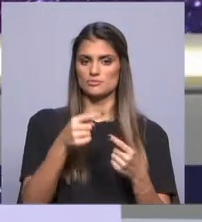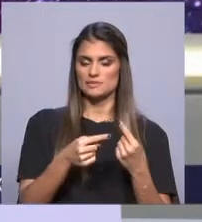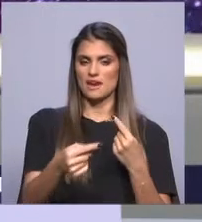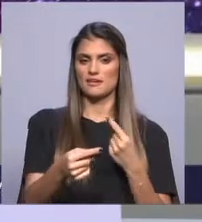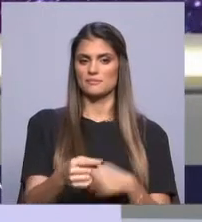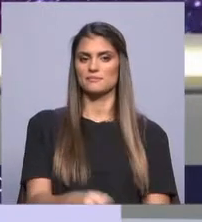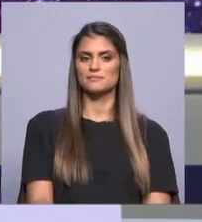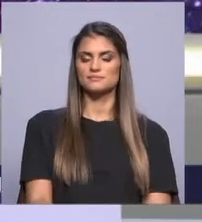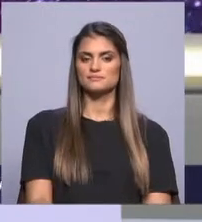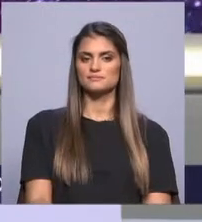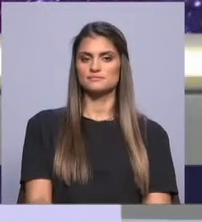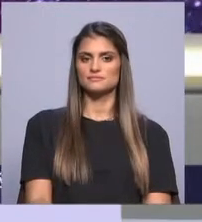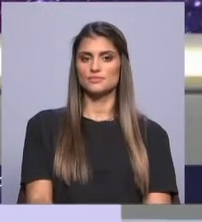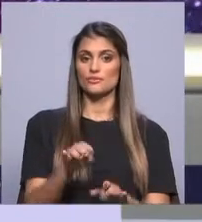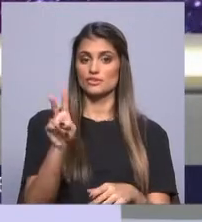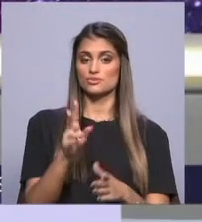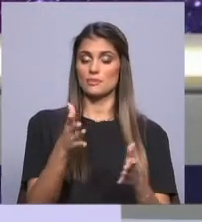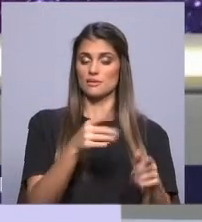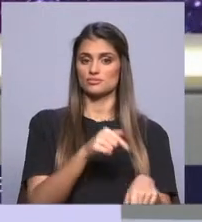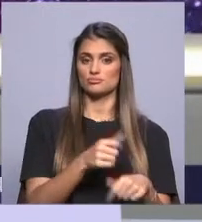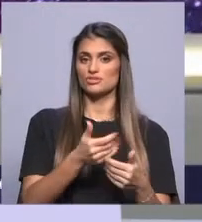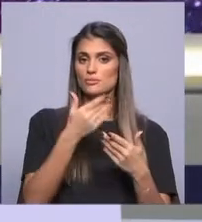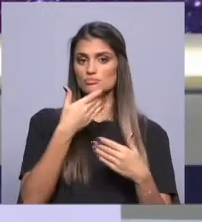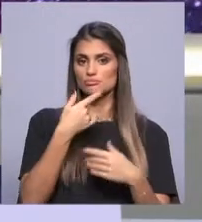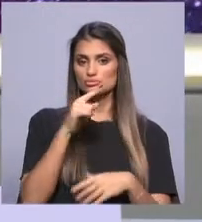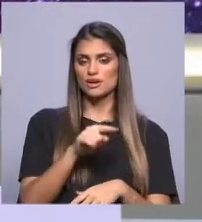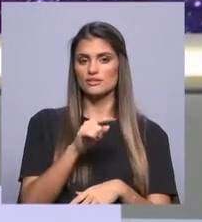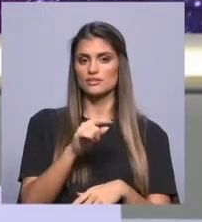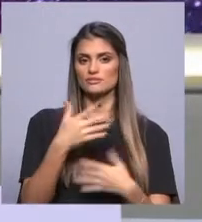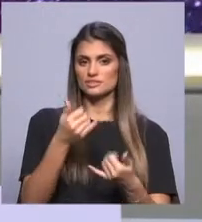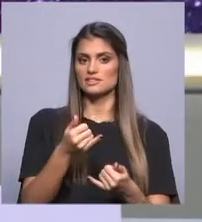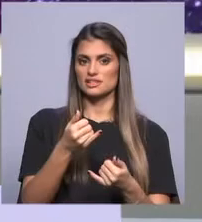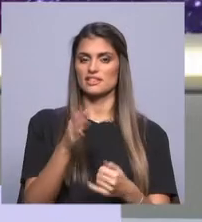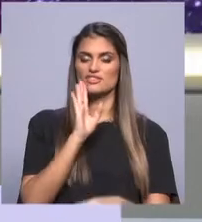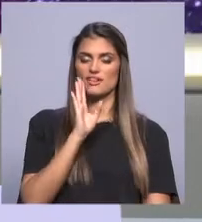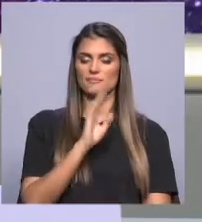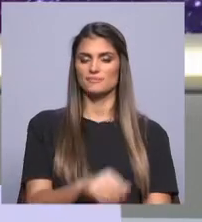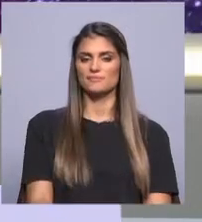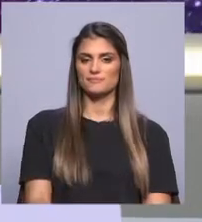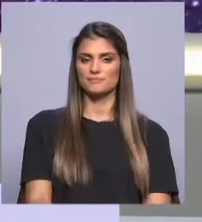Estamos aqui a segunda hora do Bom Dia Portugal. Atualizamos a informação à hora certa. Até já.